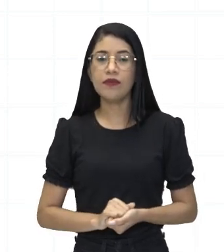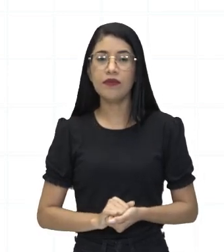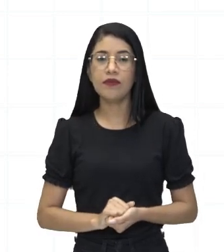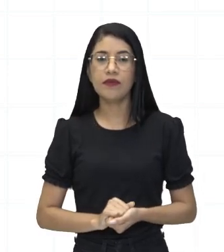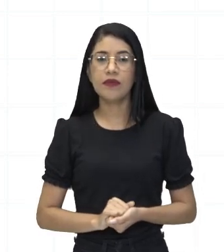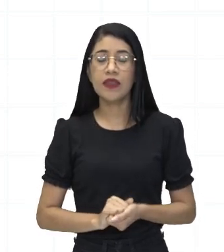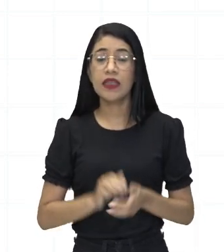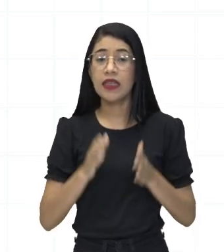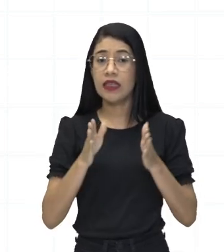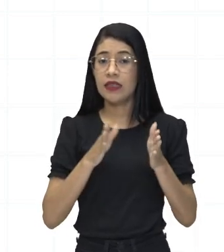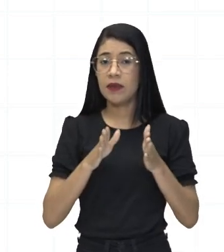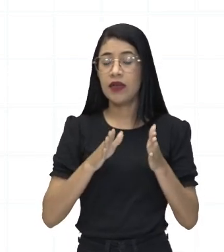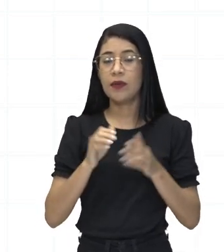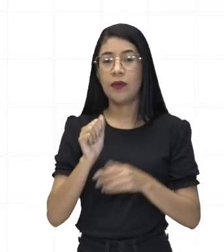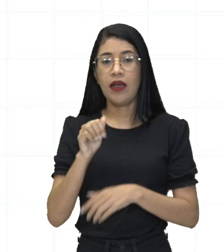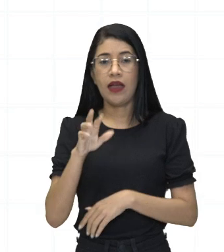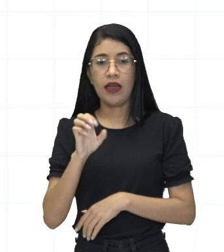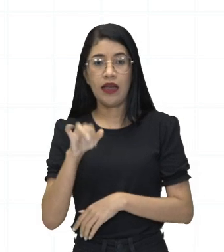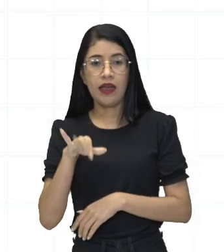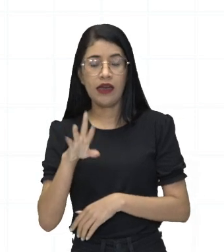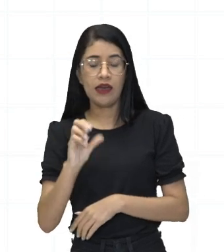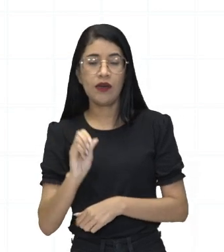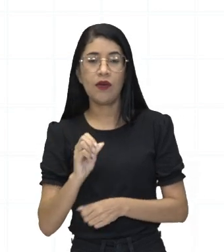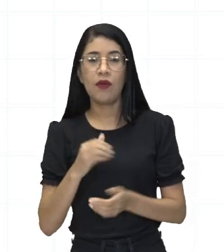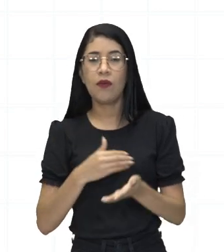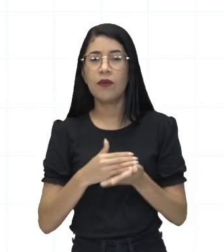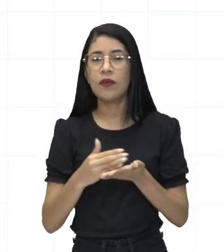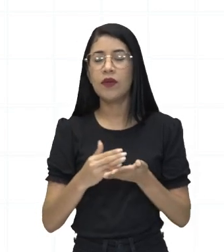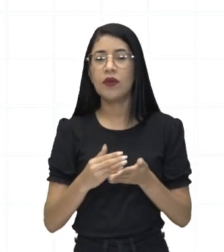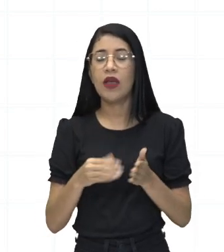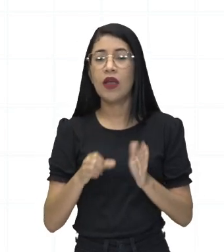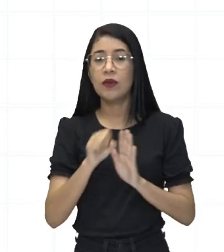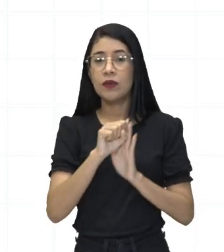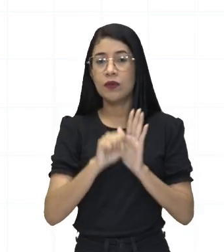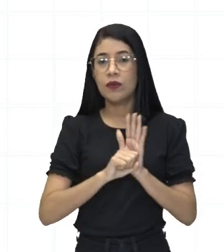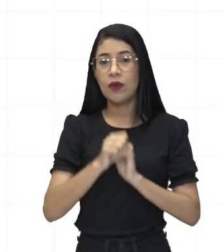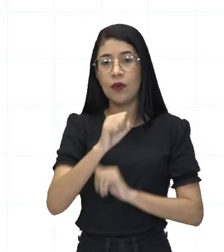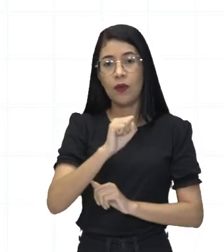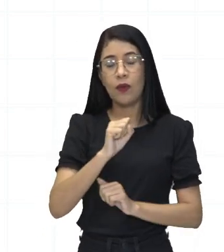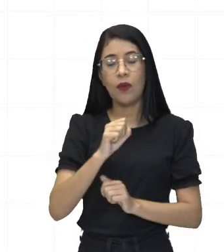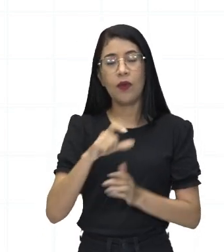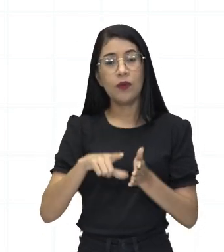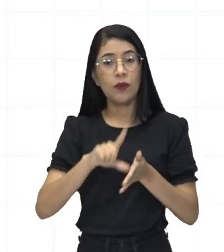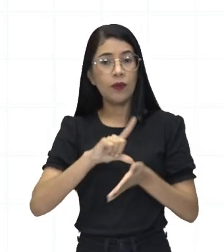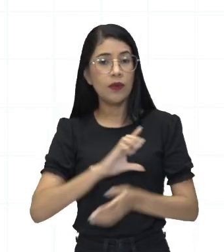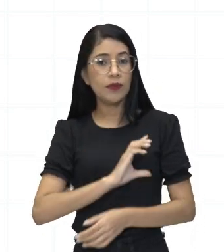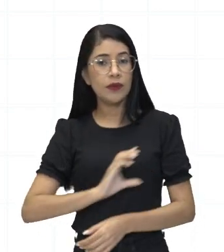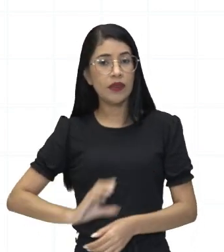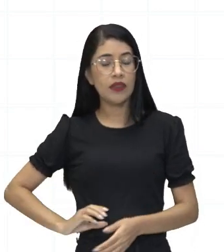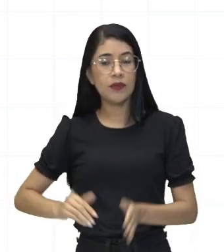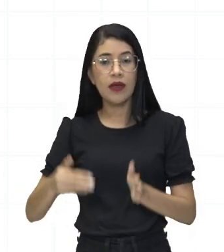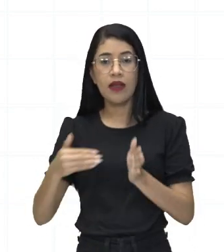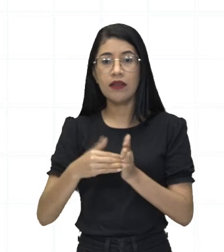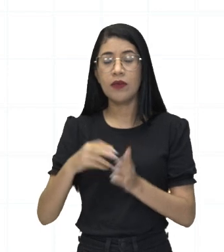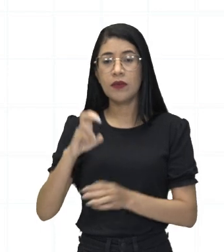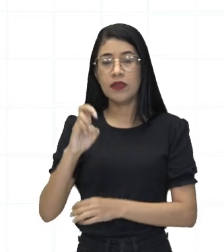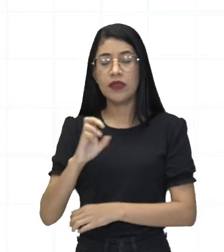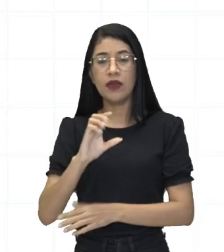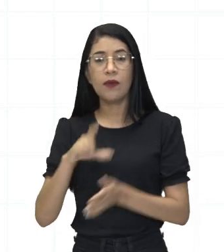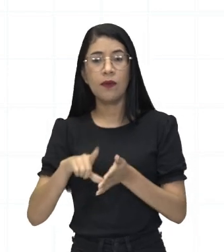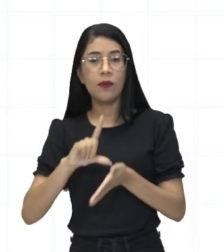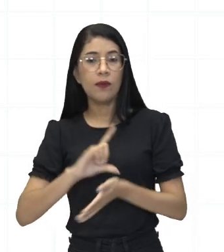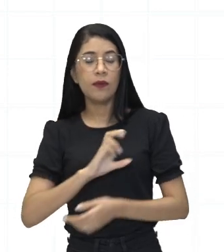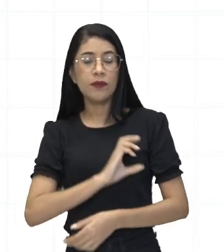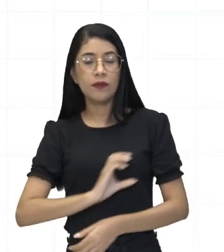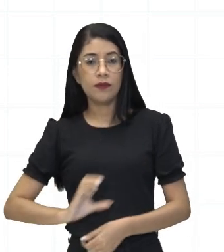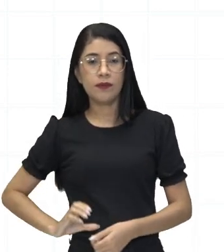Então, o período arcaico vai do século 8 a.C. ao século 5